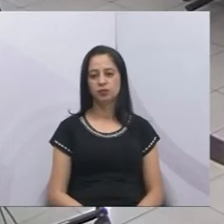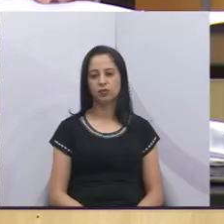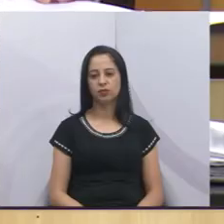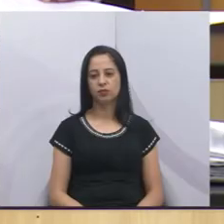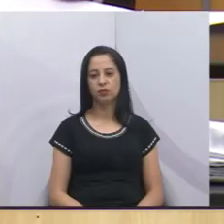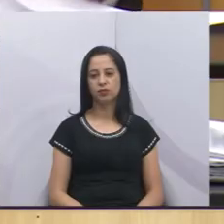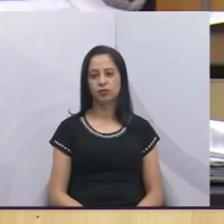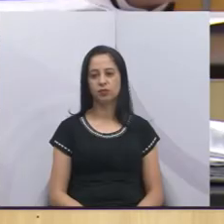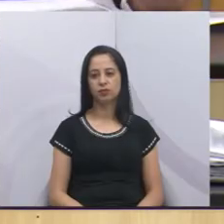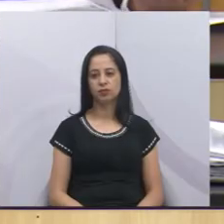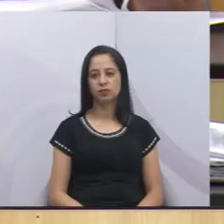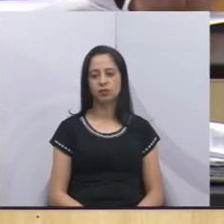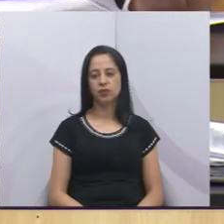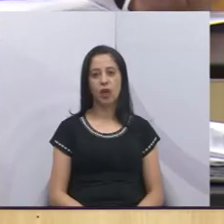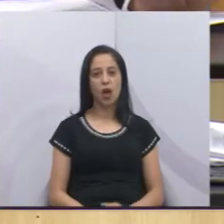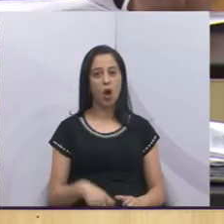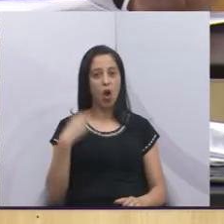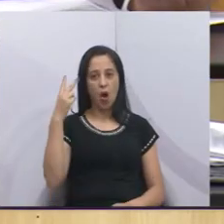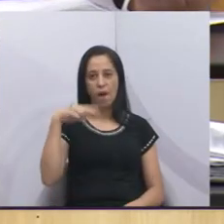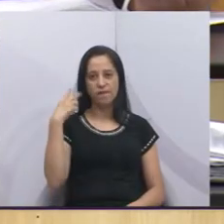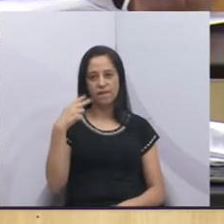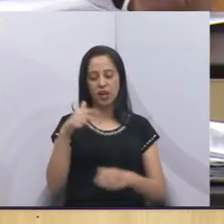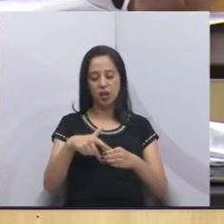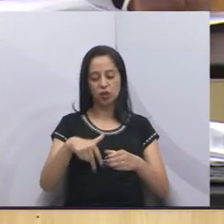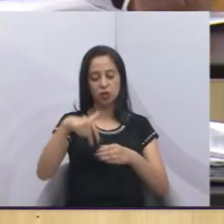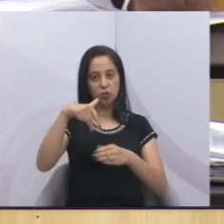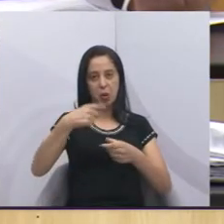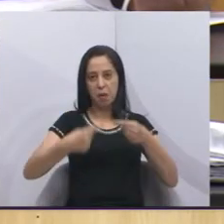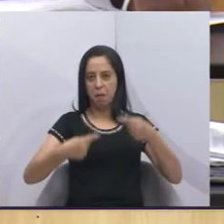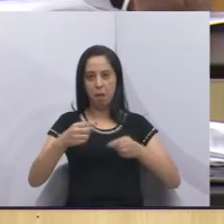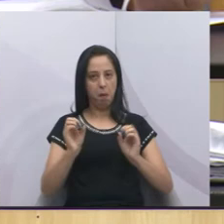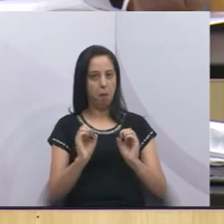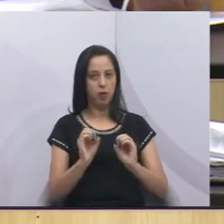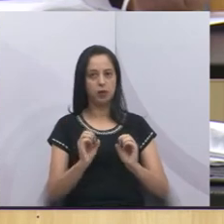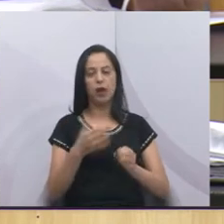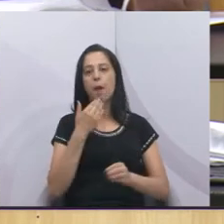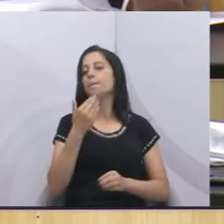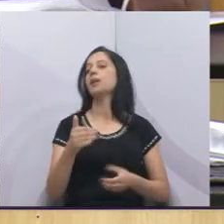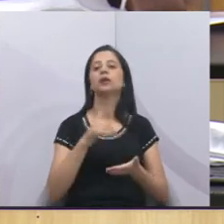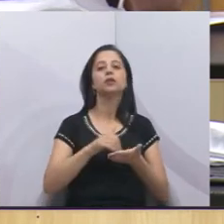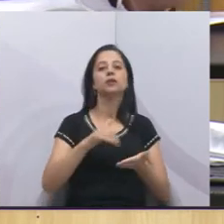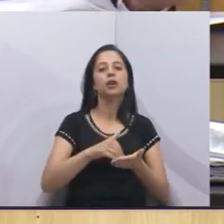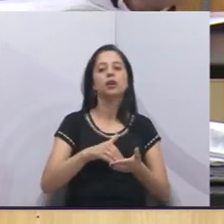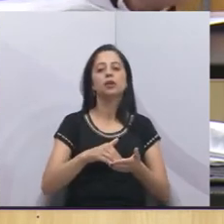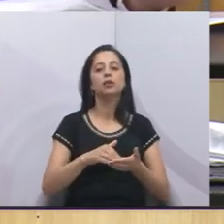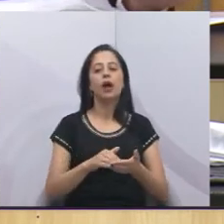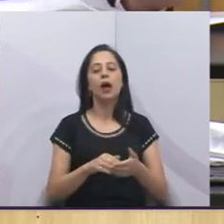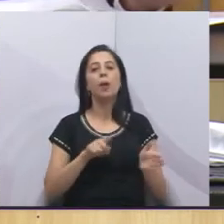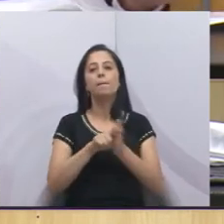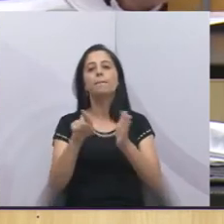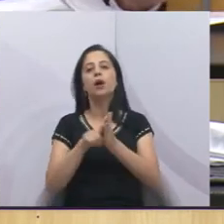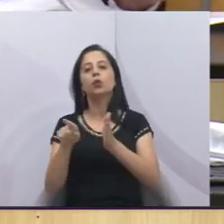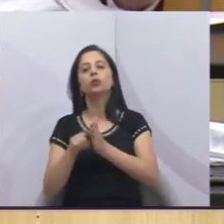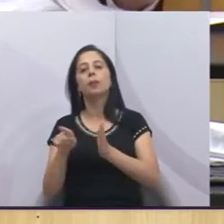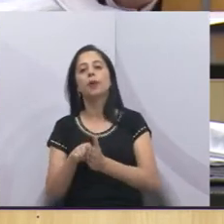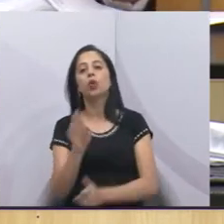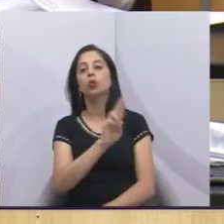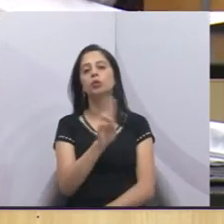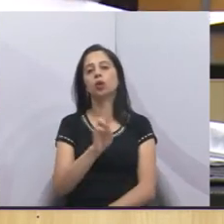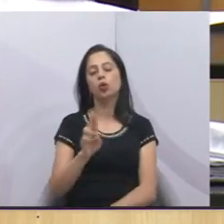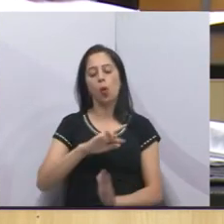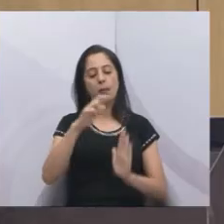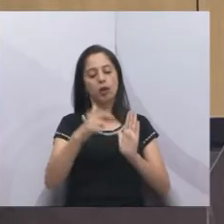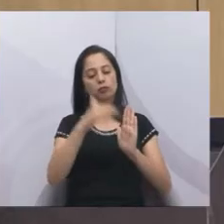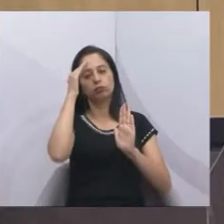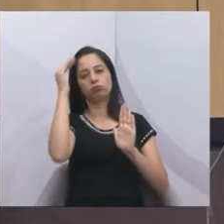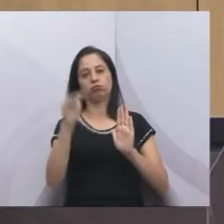Não havendo mais nenhum vereador desejando discutir a matéria, peço ao primeiro secretário que proceda à votação nominal do projeto na forma